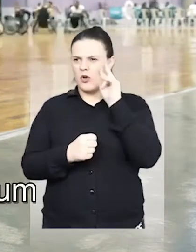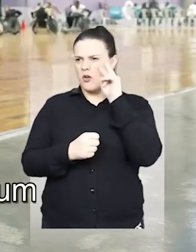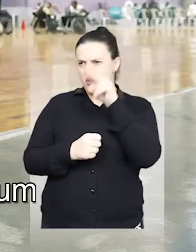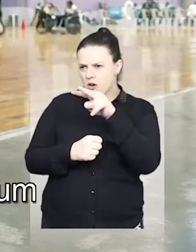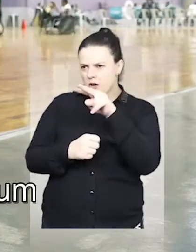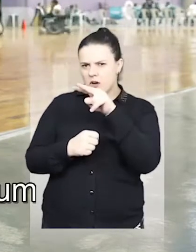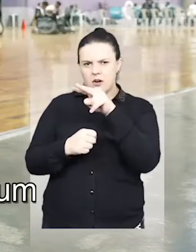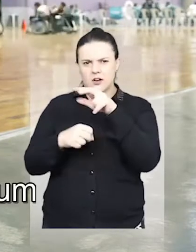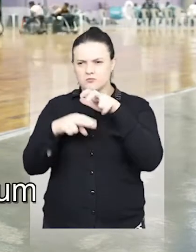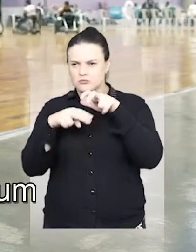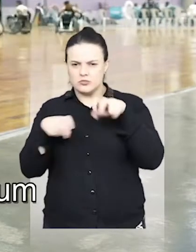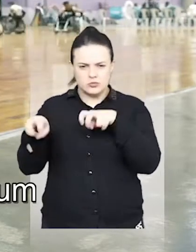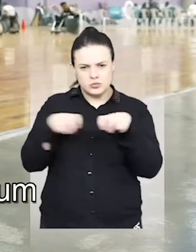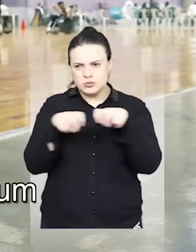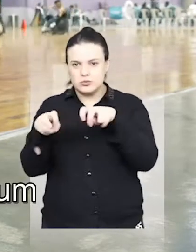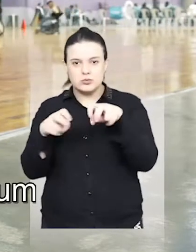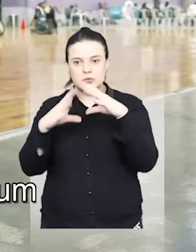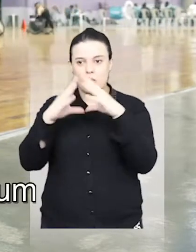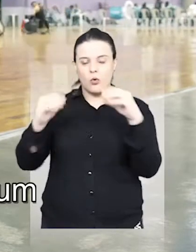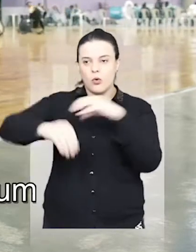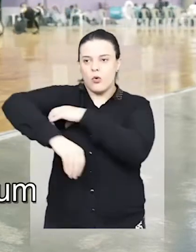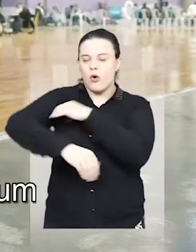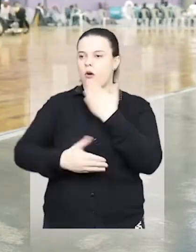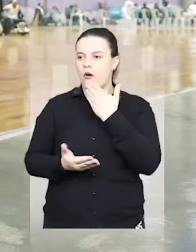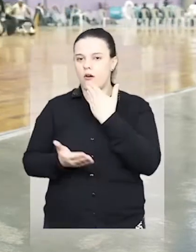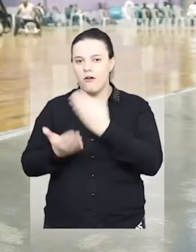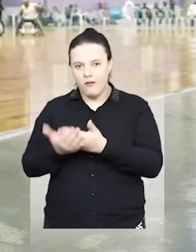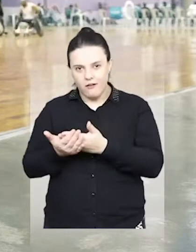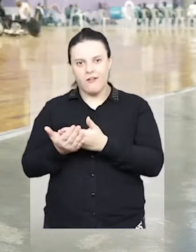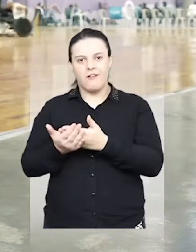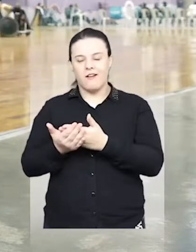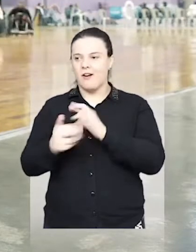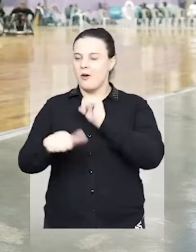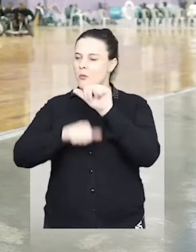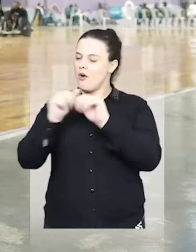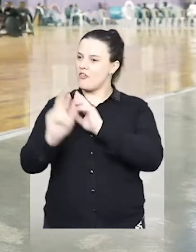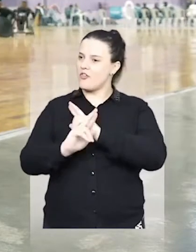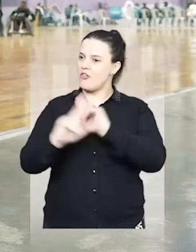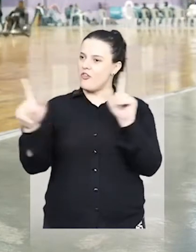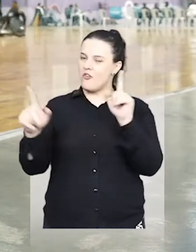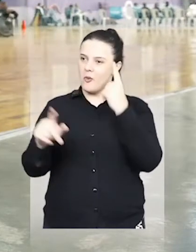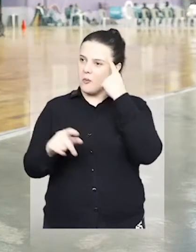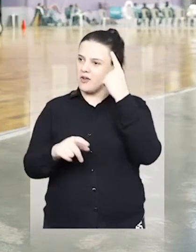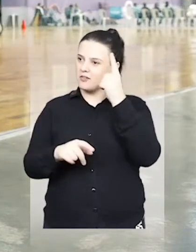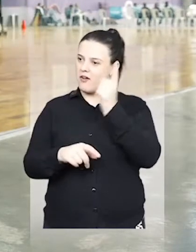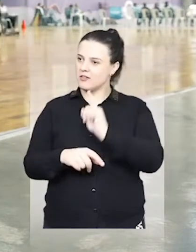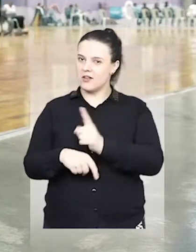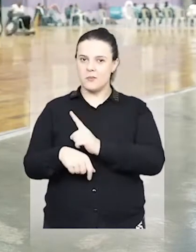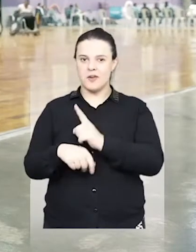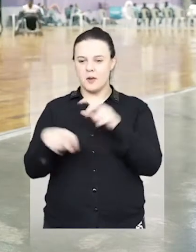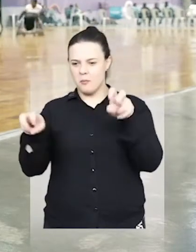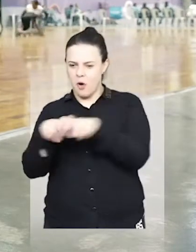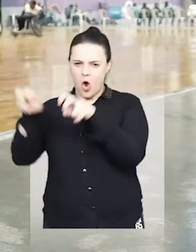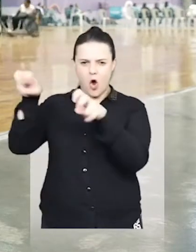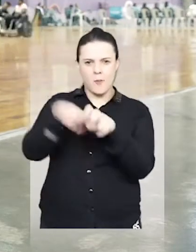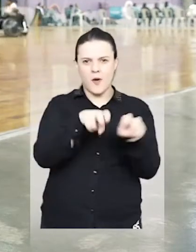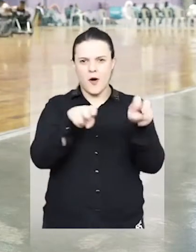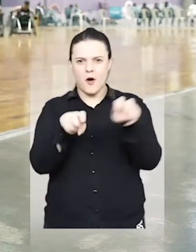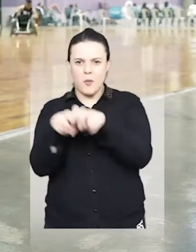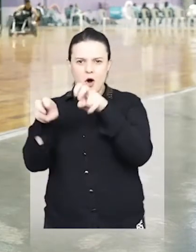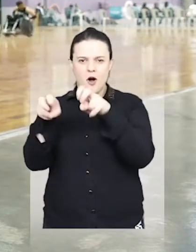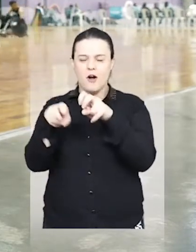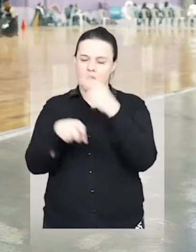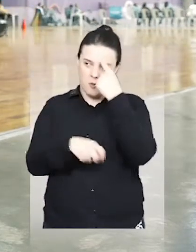pessoa vê um jogo de rugby, isso vai por terra, né? Quando vê vários jogadores ali batendo